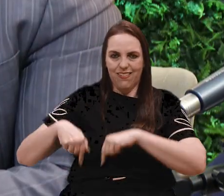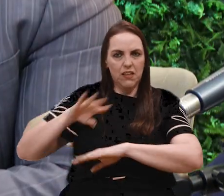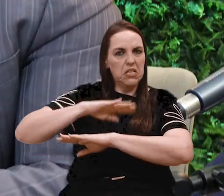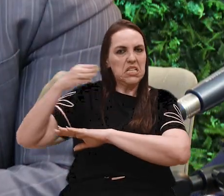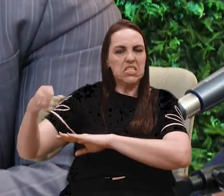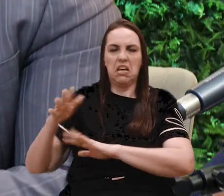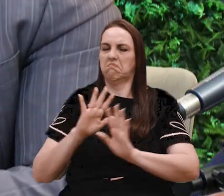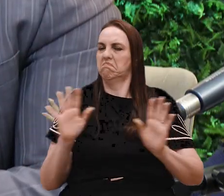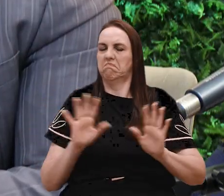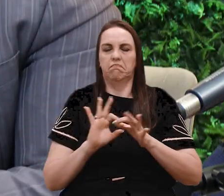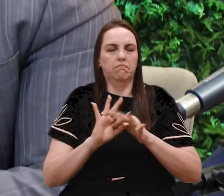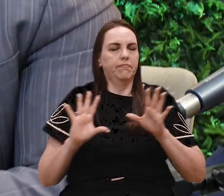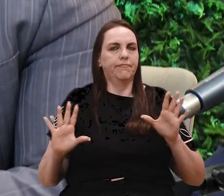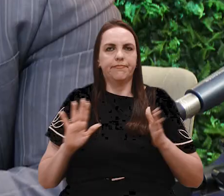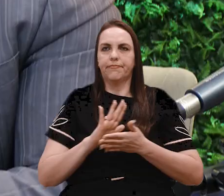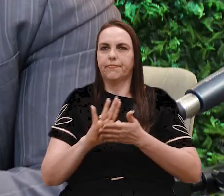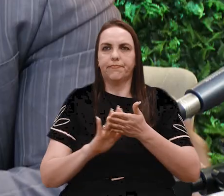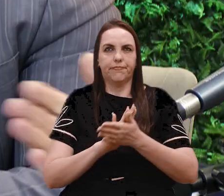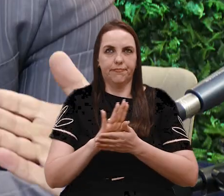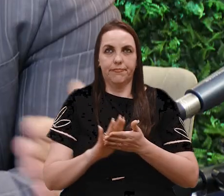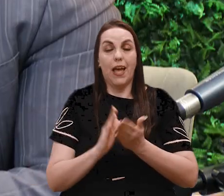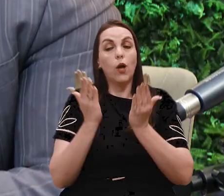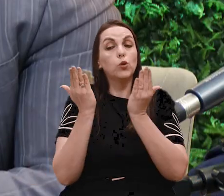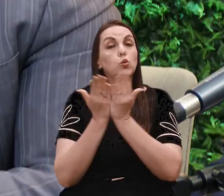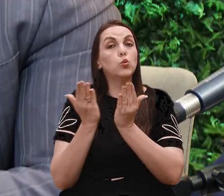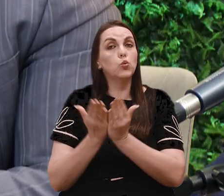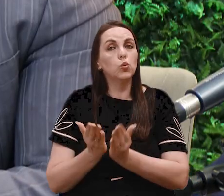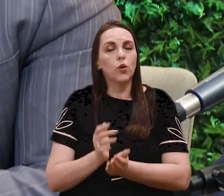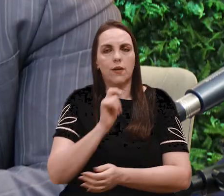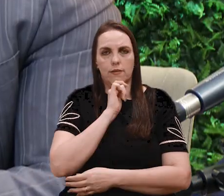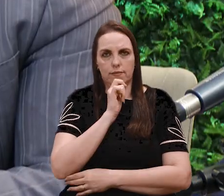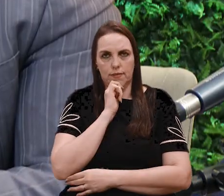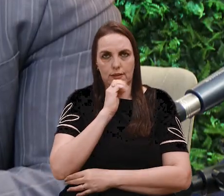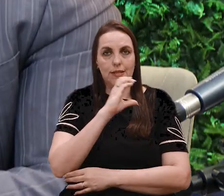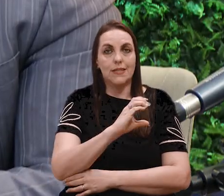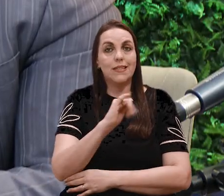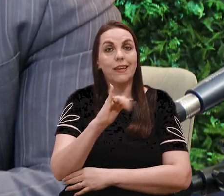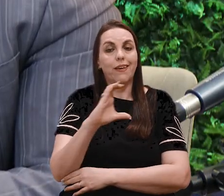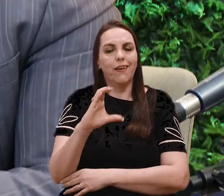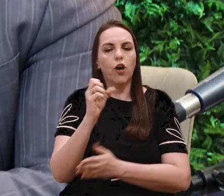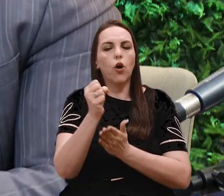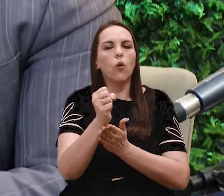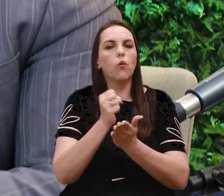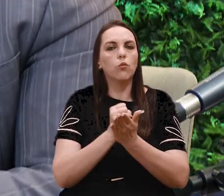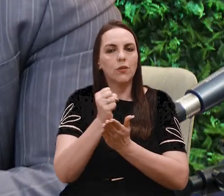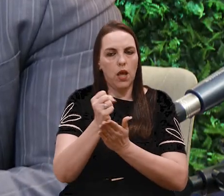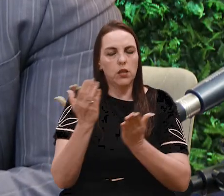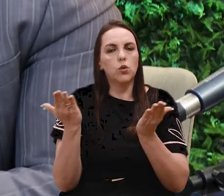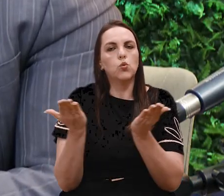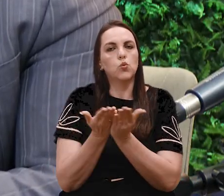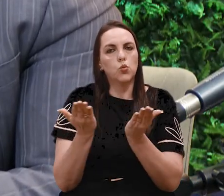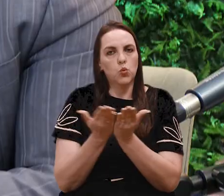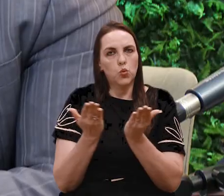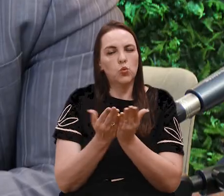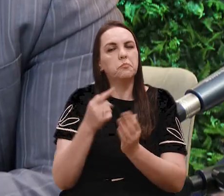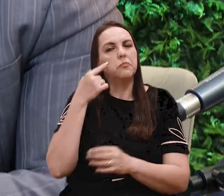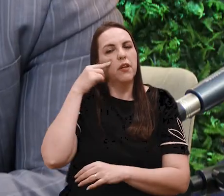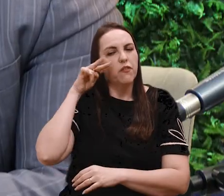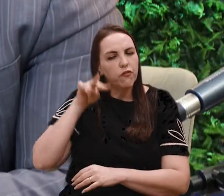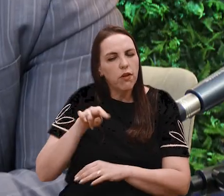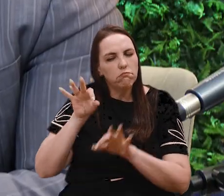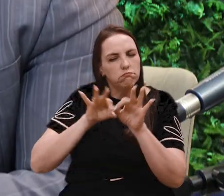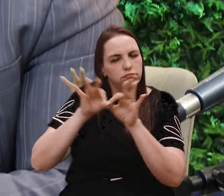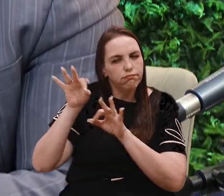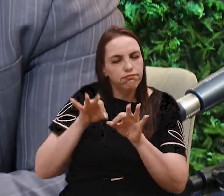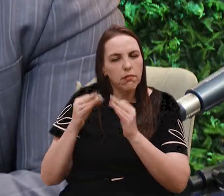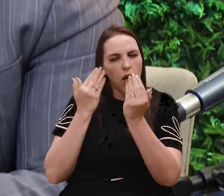de concessões, né? Então, ainda é um estudo. E a SIC está contratando esse estudo e num valor